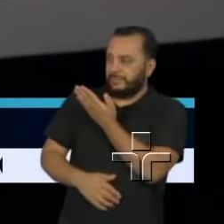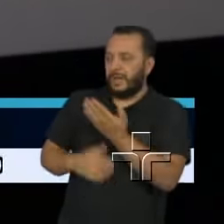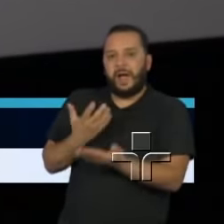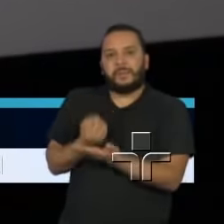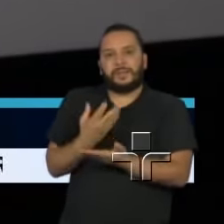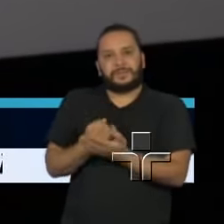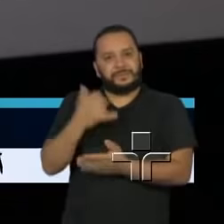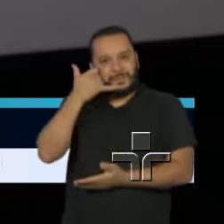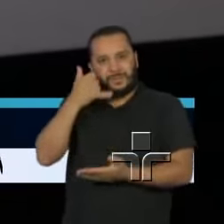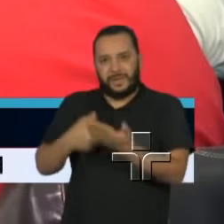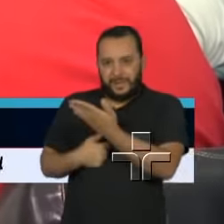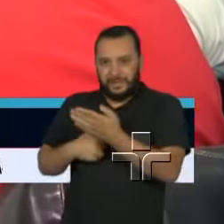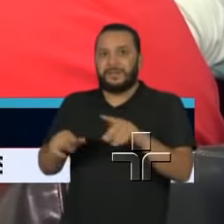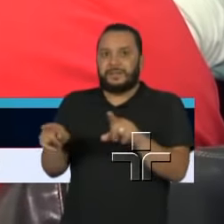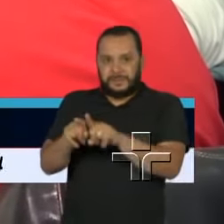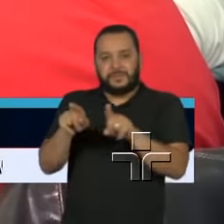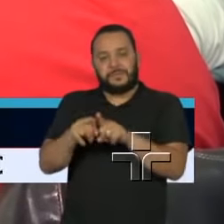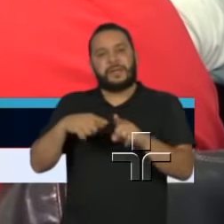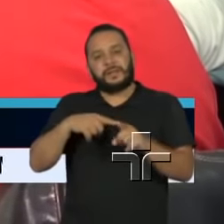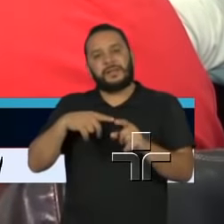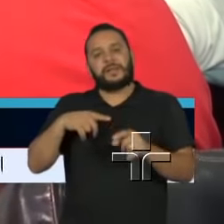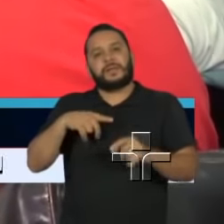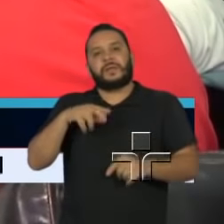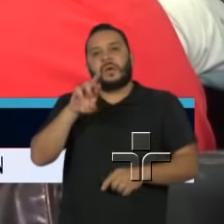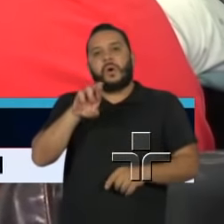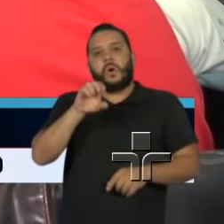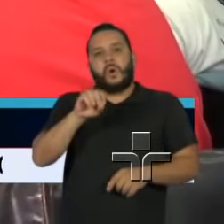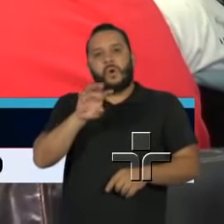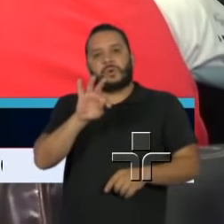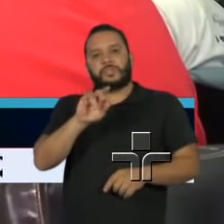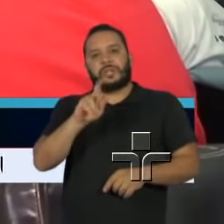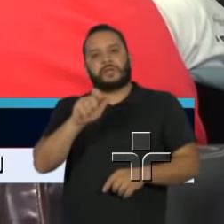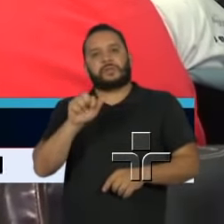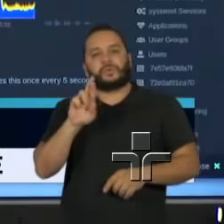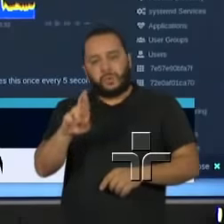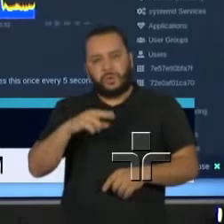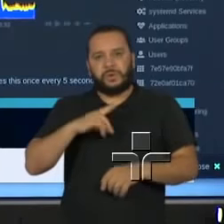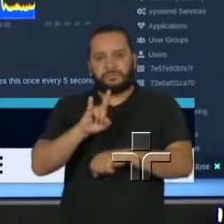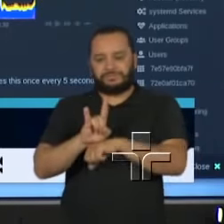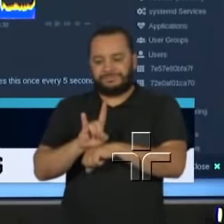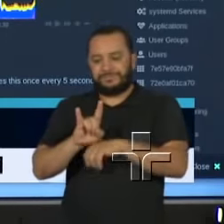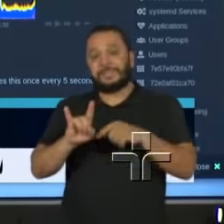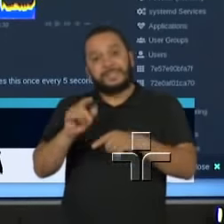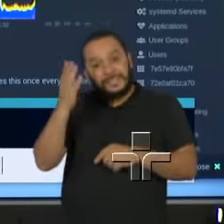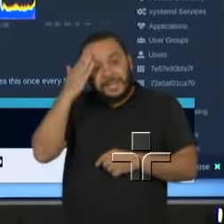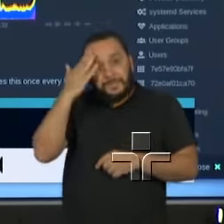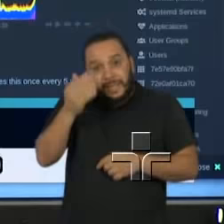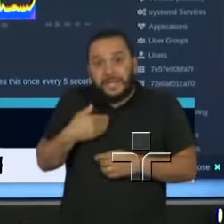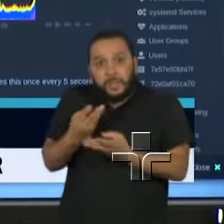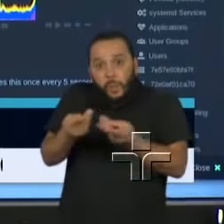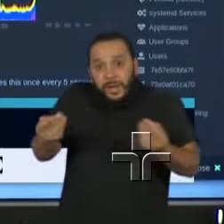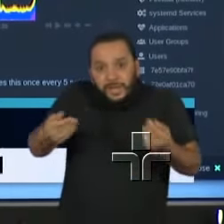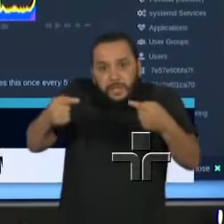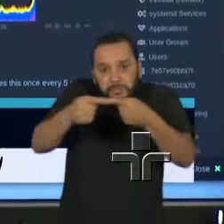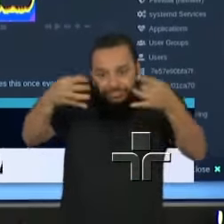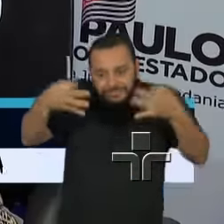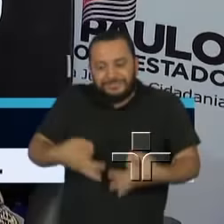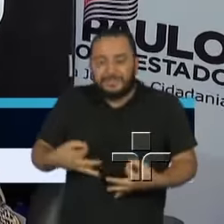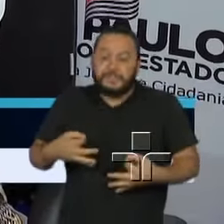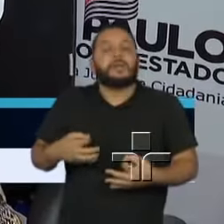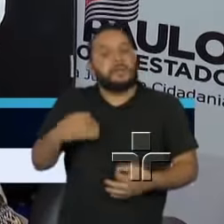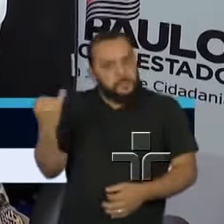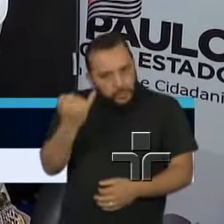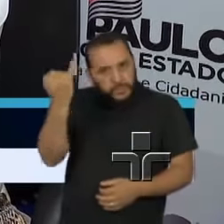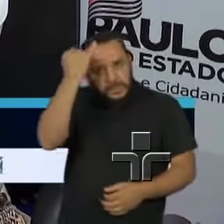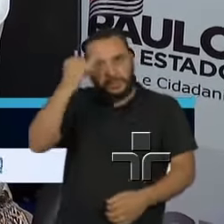aplicativo no celular e um aparelho no roteador. Saber se o serviço está sendo entregue dentro do combinado é fundamental. De acordo com o